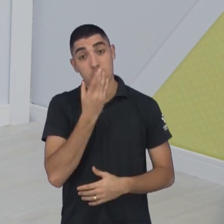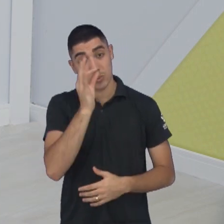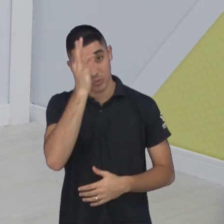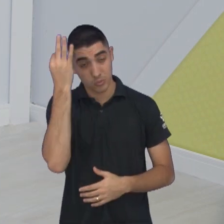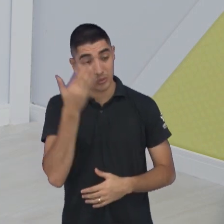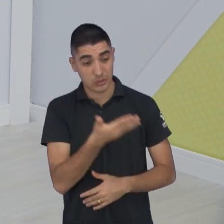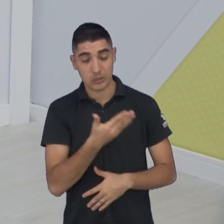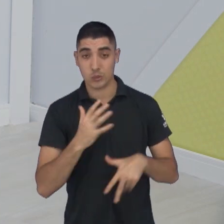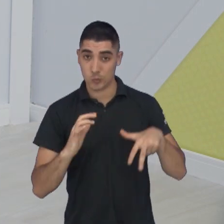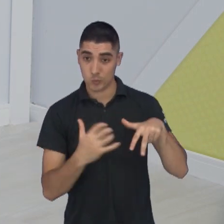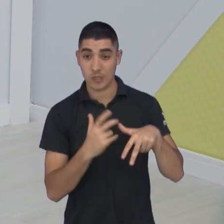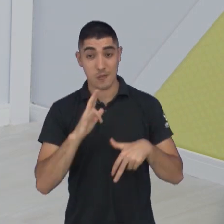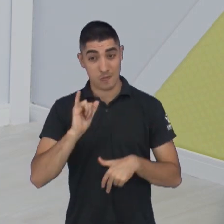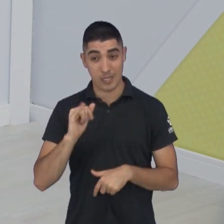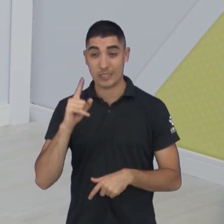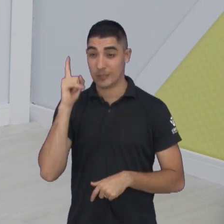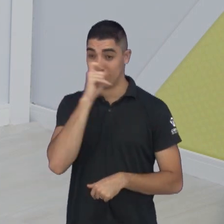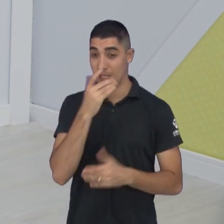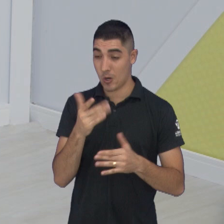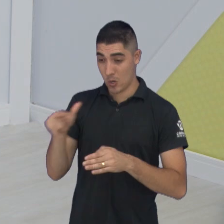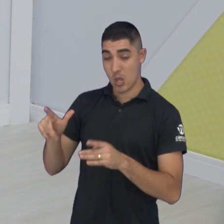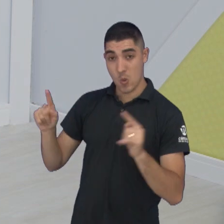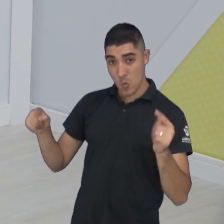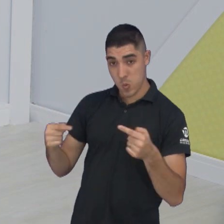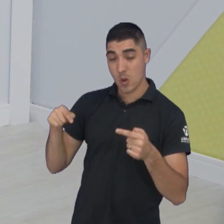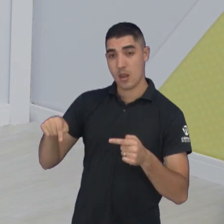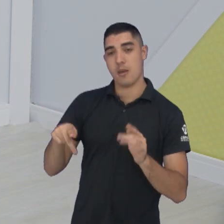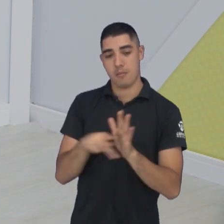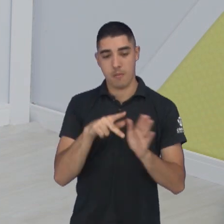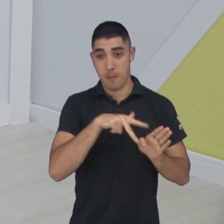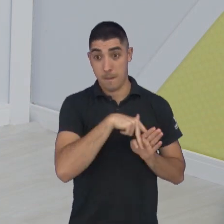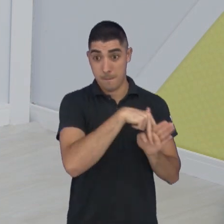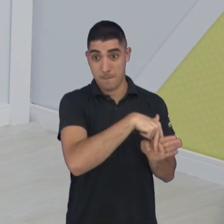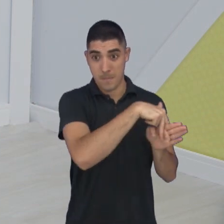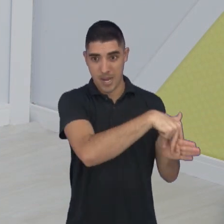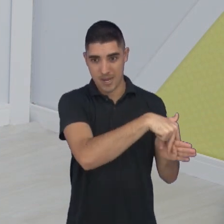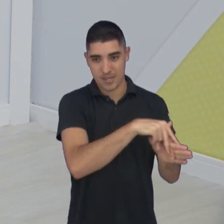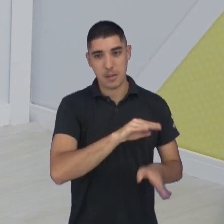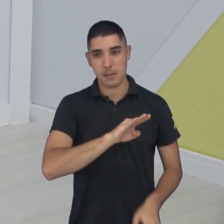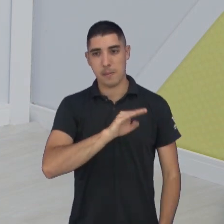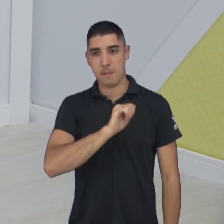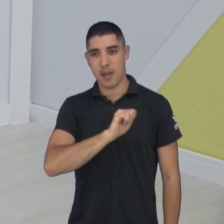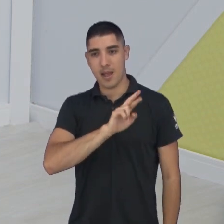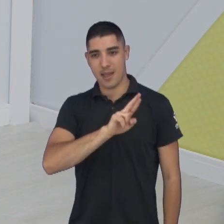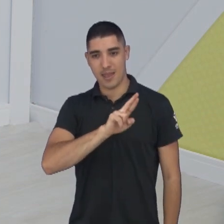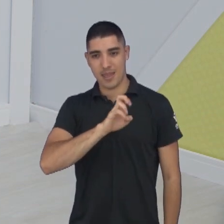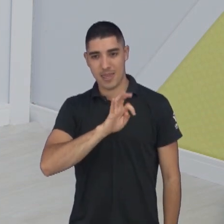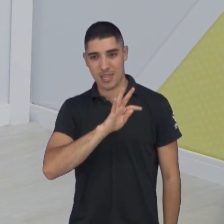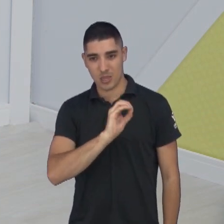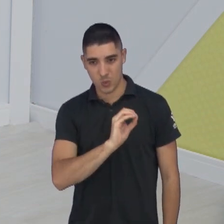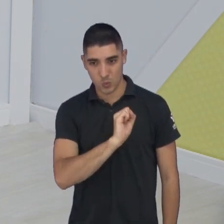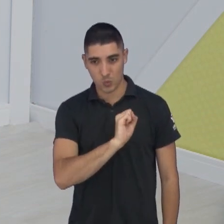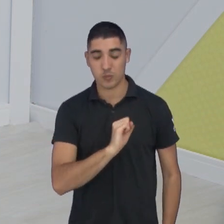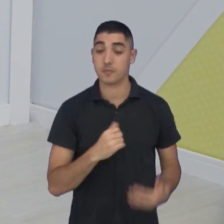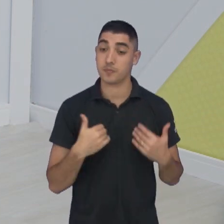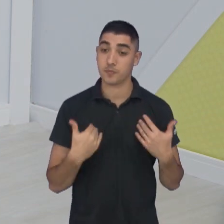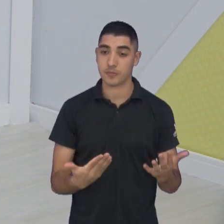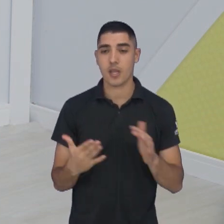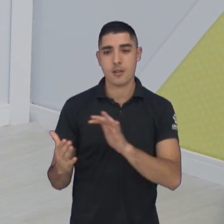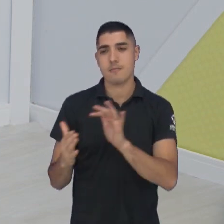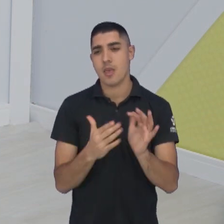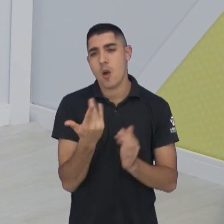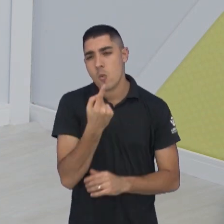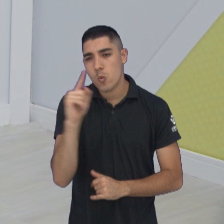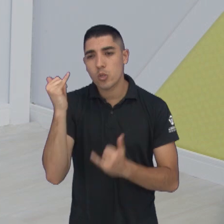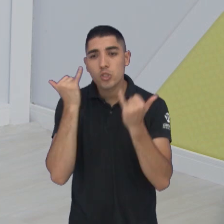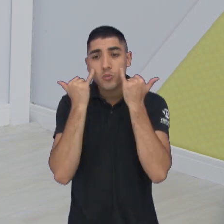bastante para enfrentar a equipe do Barretos, próxima quarta-feira, 3 da tarde, lá no Dario Rodrigues Leite, tá certo? Brunão, para a gente fechar a hora de